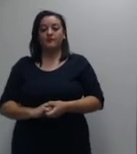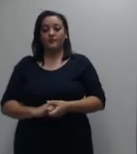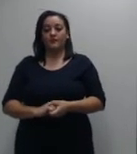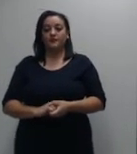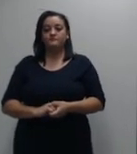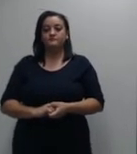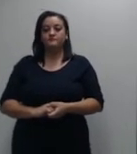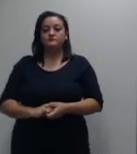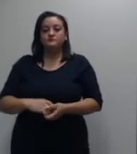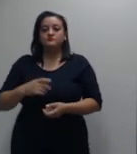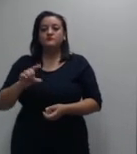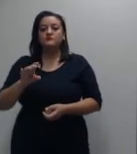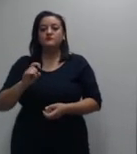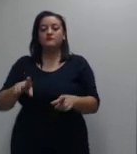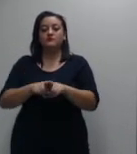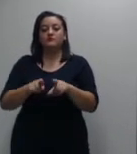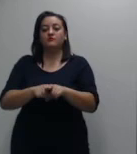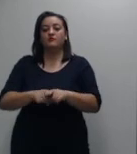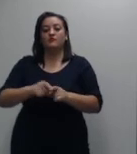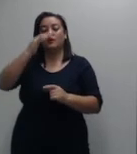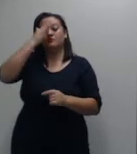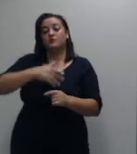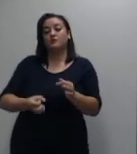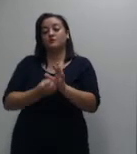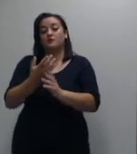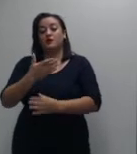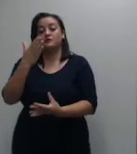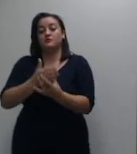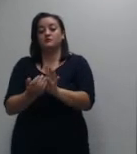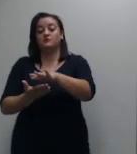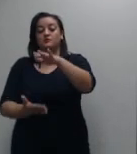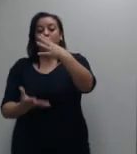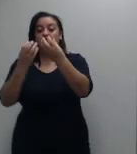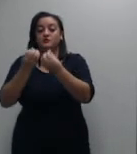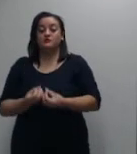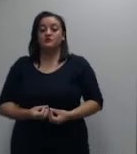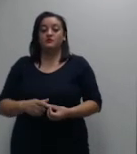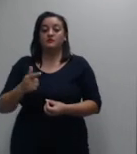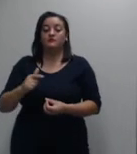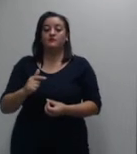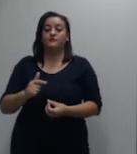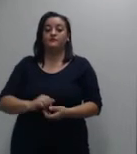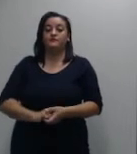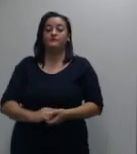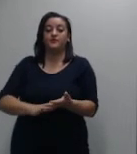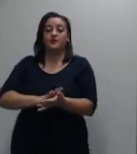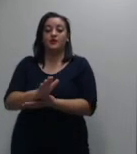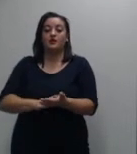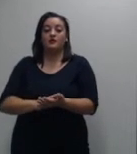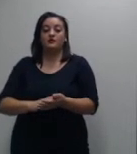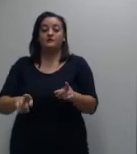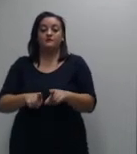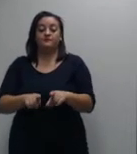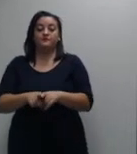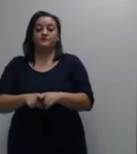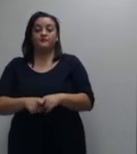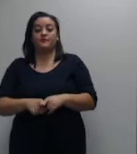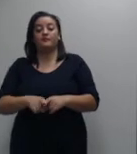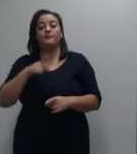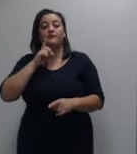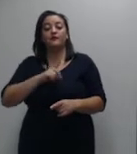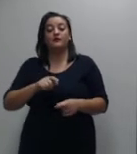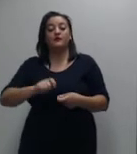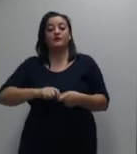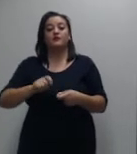se não bastasse as provas produzidas nos autos considerou se não temos eu jamais legado canadense ele prestava